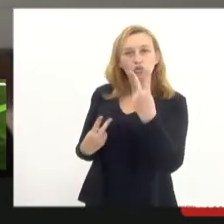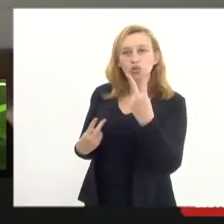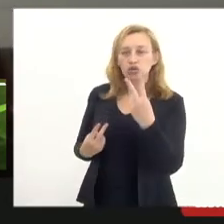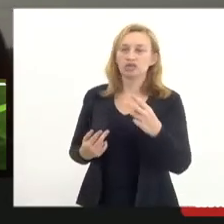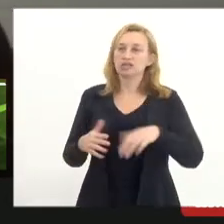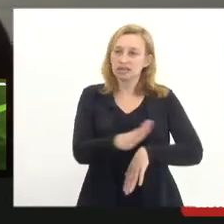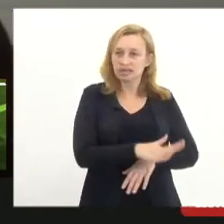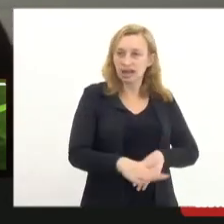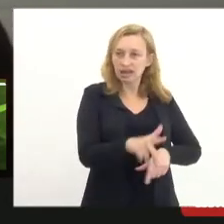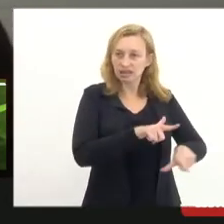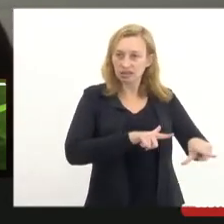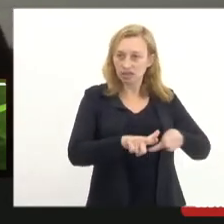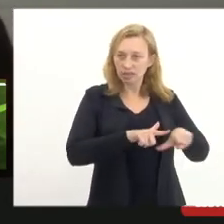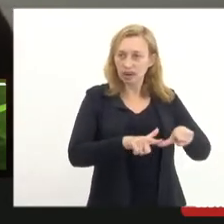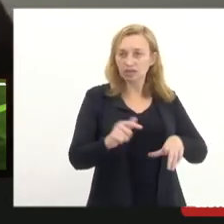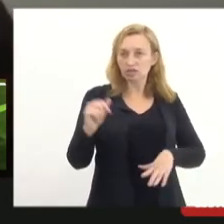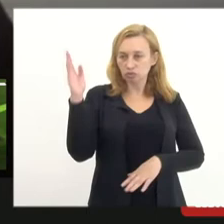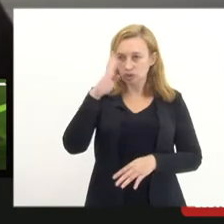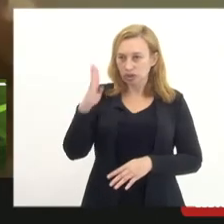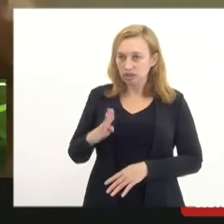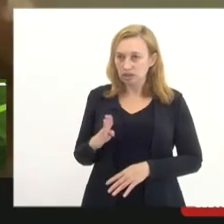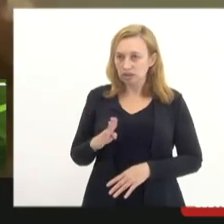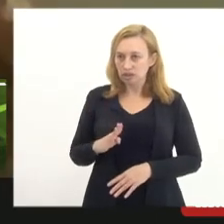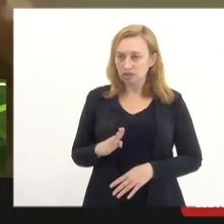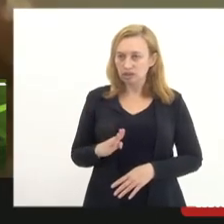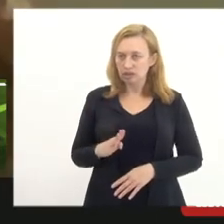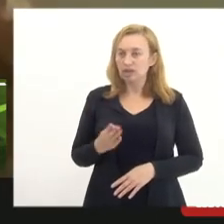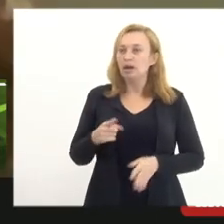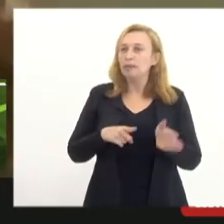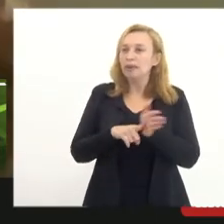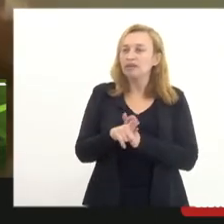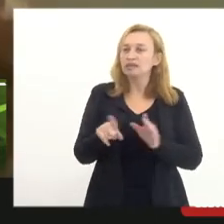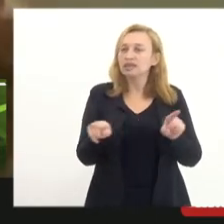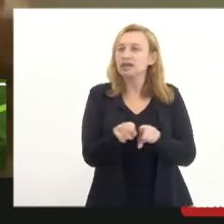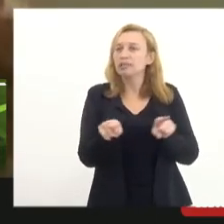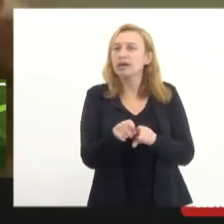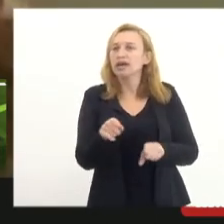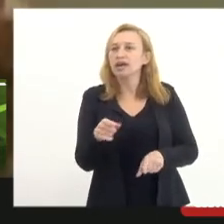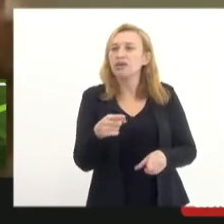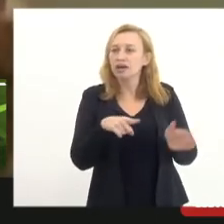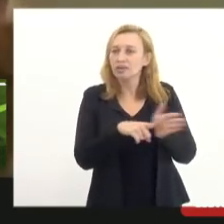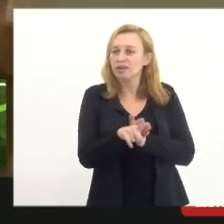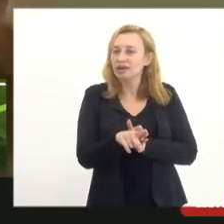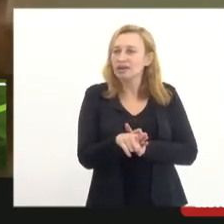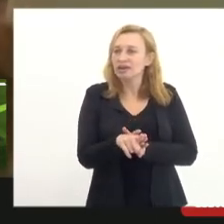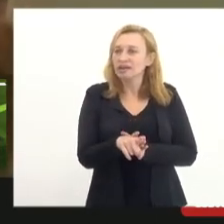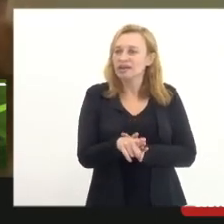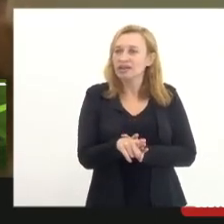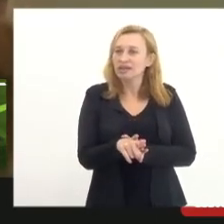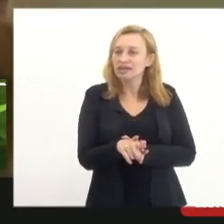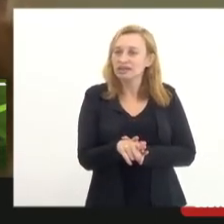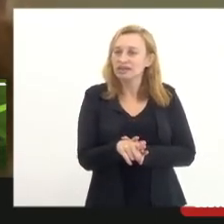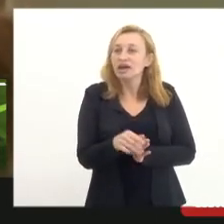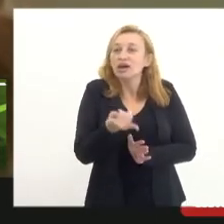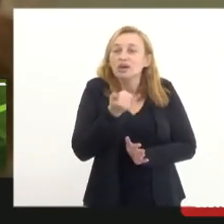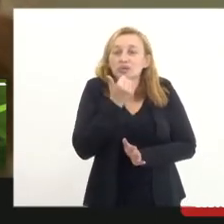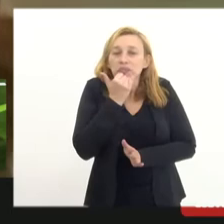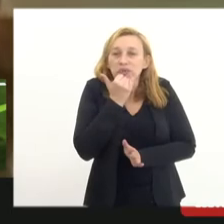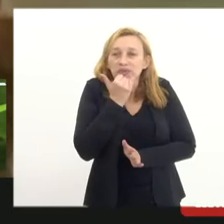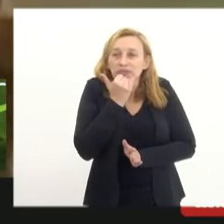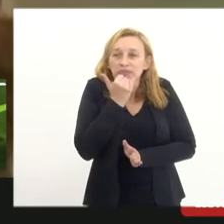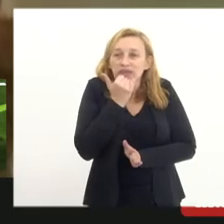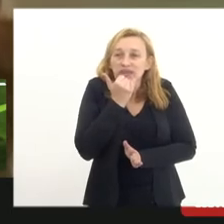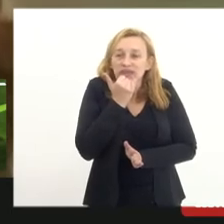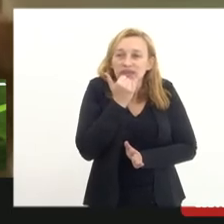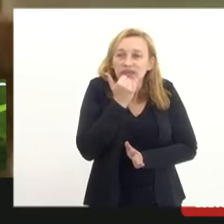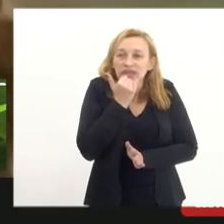unidades em operação no Brasil... Deputada, deixa eu acrescentar uma coisinha à sua pergunta. Thomas, me perdoe.